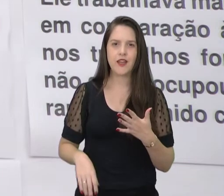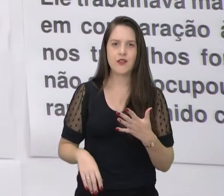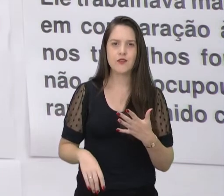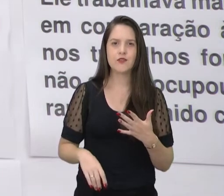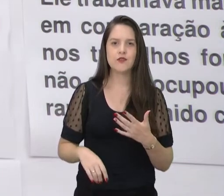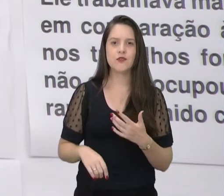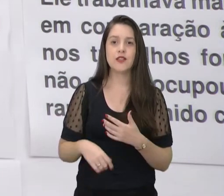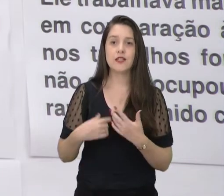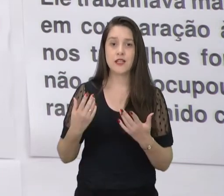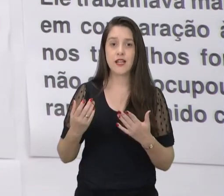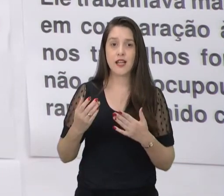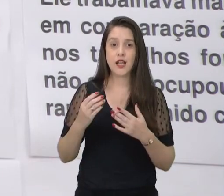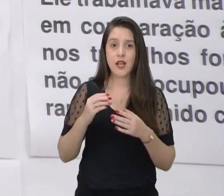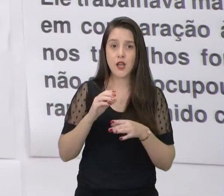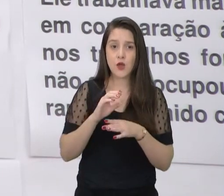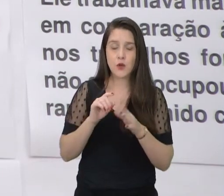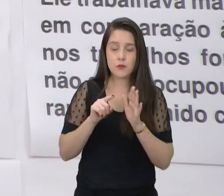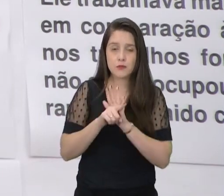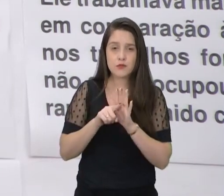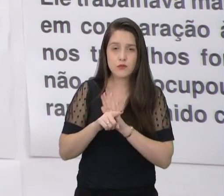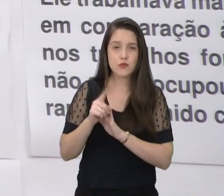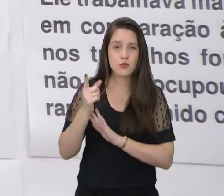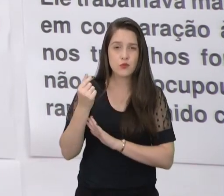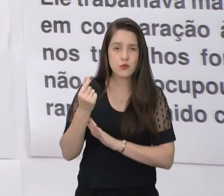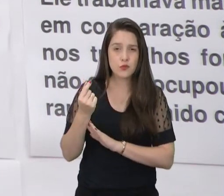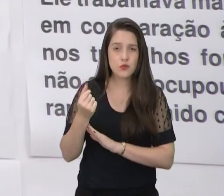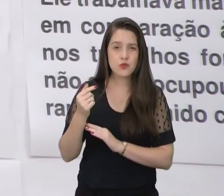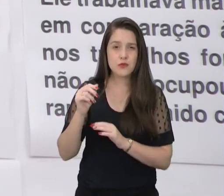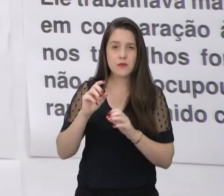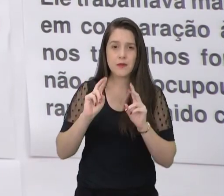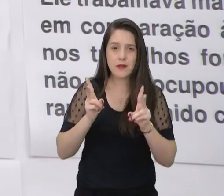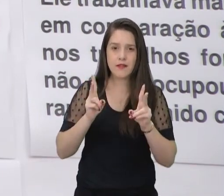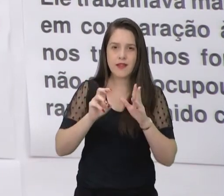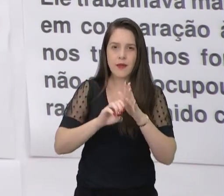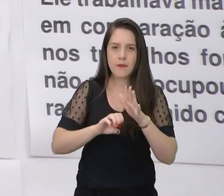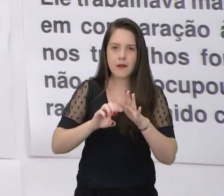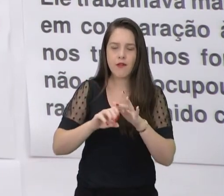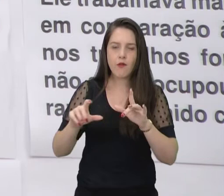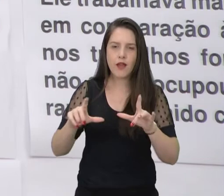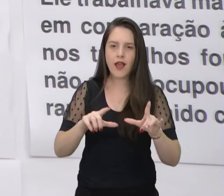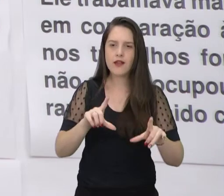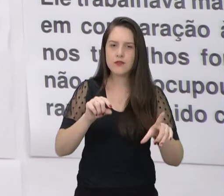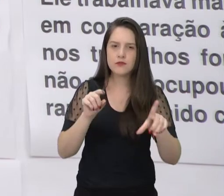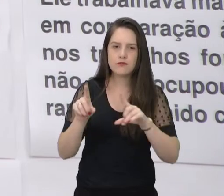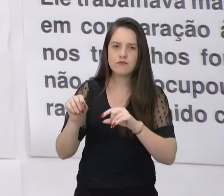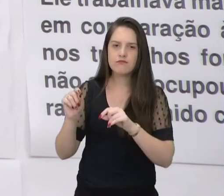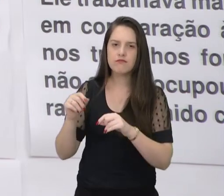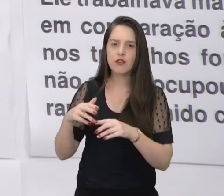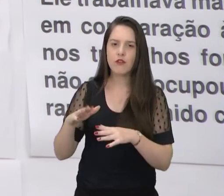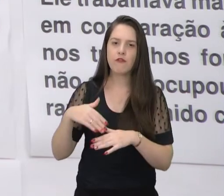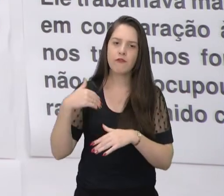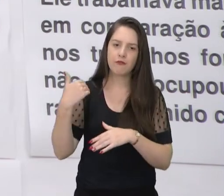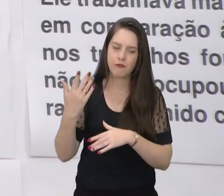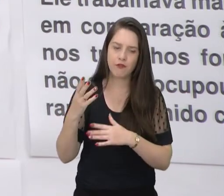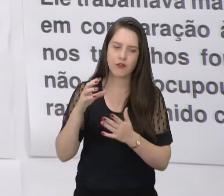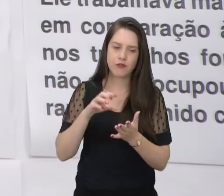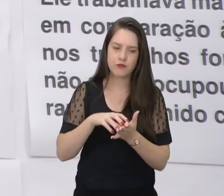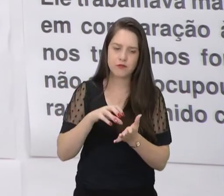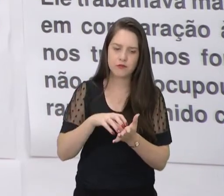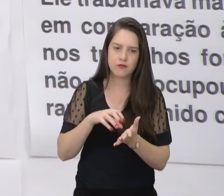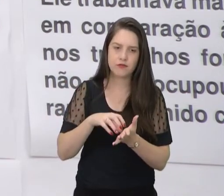o custo que tinha para manter a empresa e que o local escolhido estava fora do grande centro. Então, ele estava com um problema aqui, né? Na